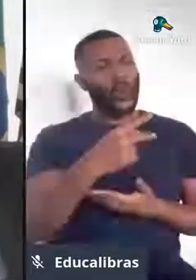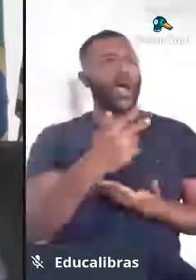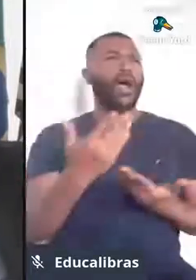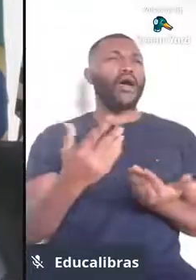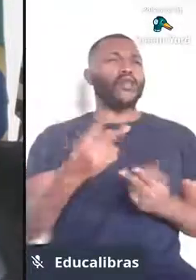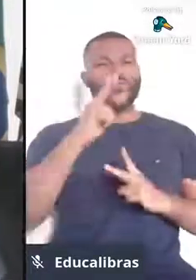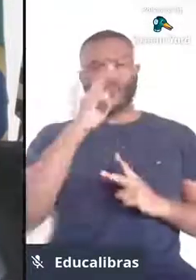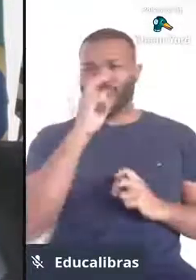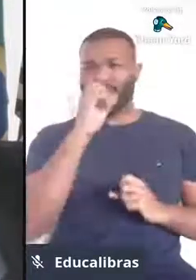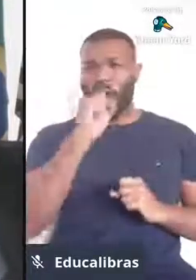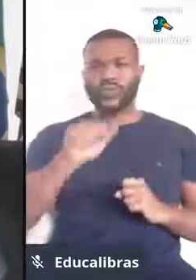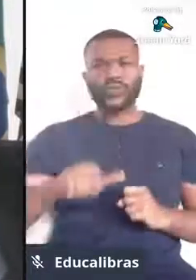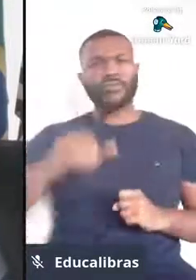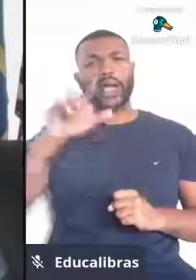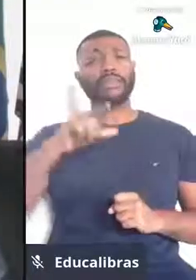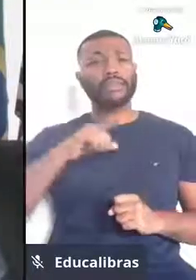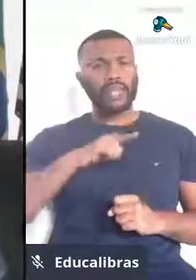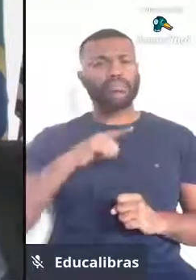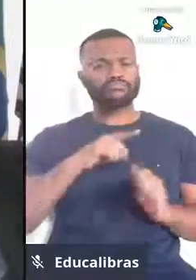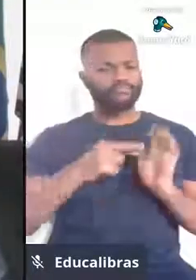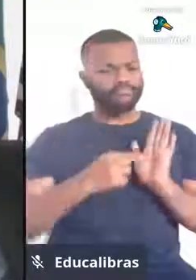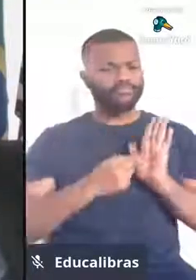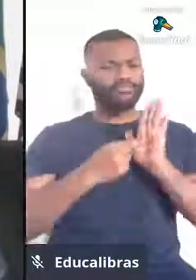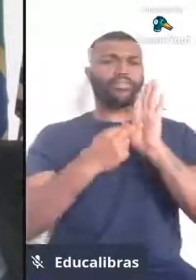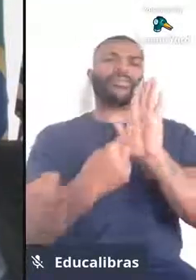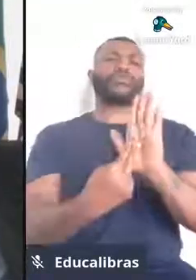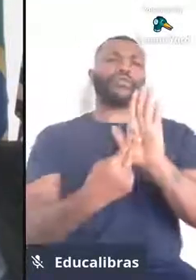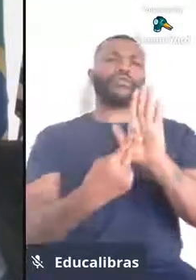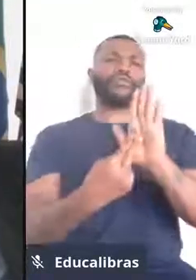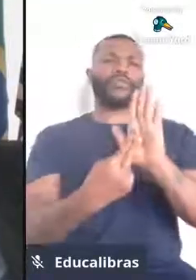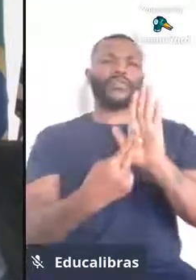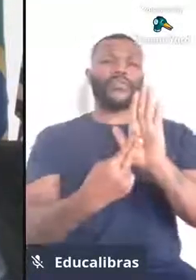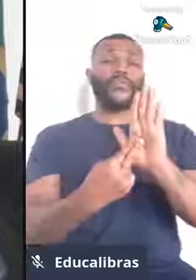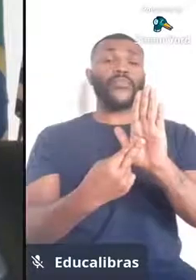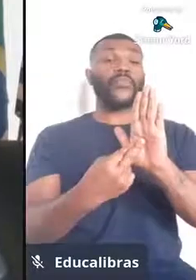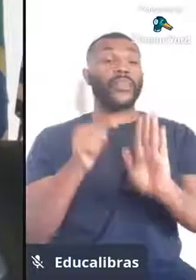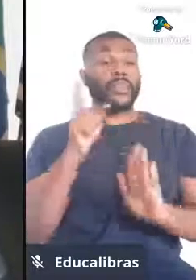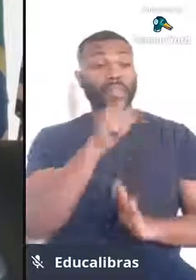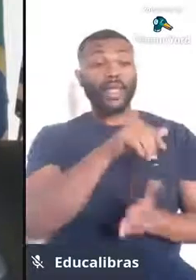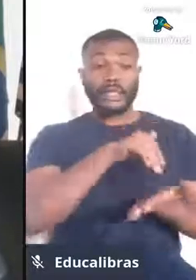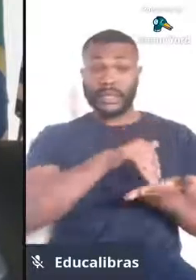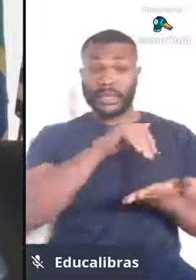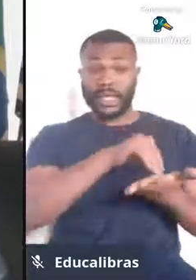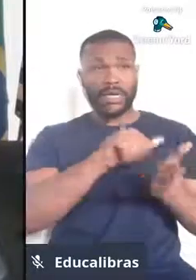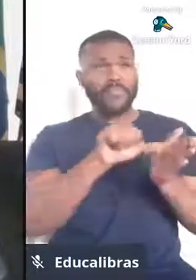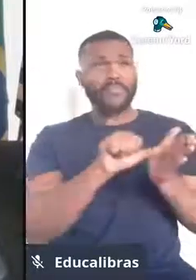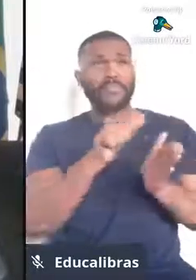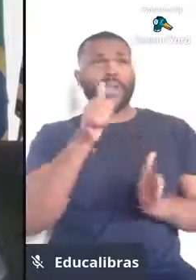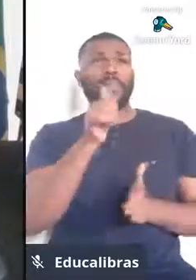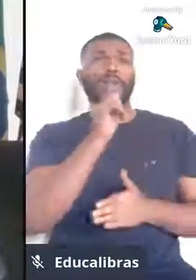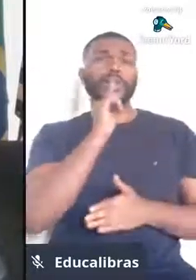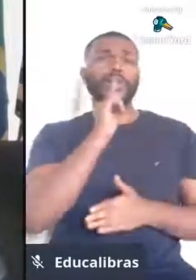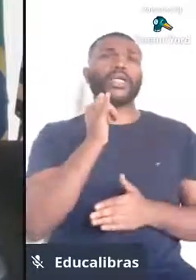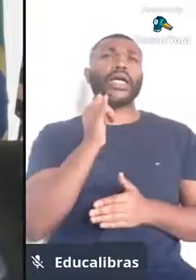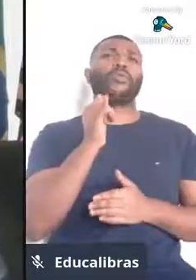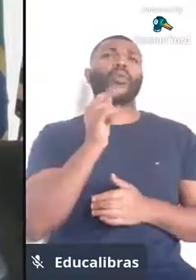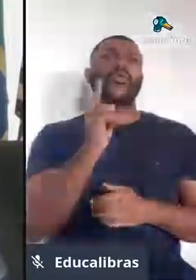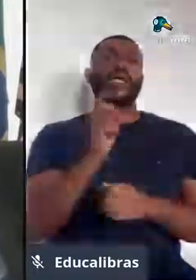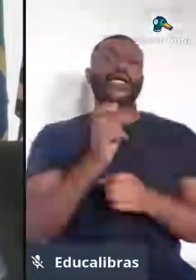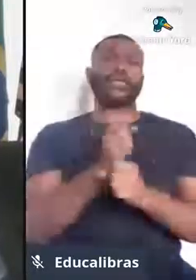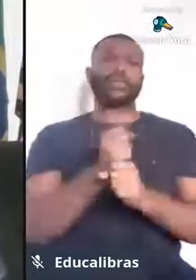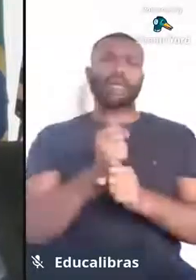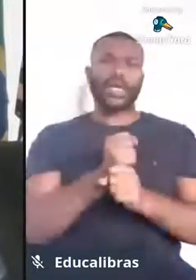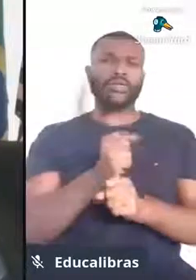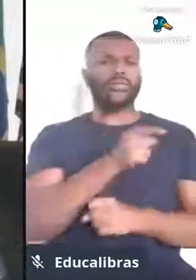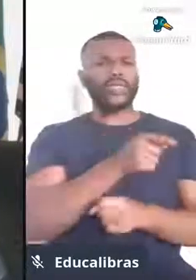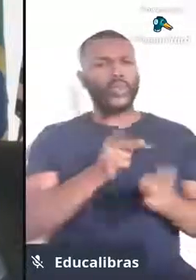aí a carregar essa bandeira, e é uma secretaria pioneira, não só porque ela já tem 15 anos, mas porque você continua trazendo